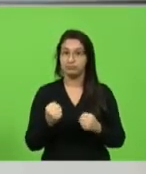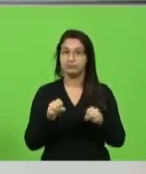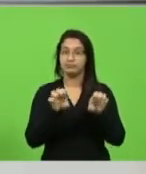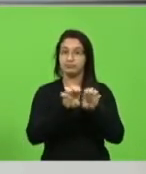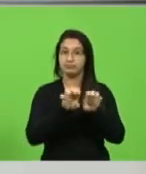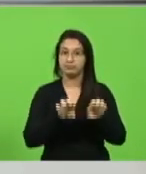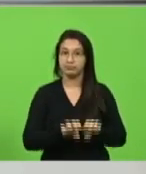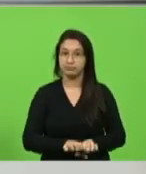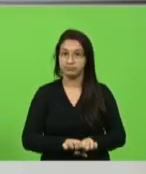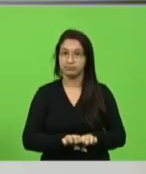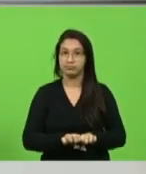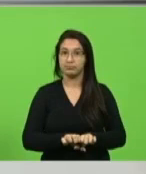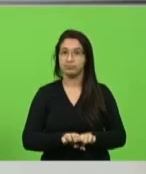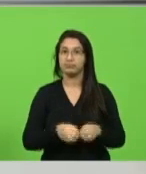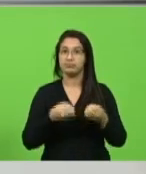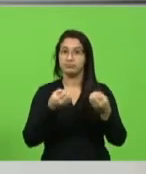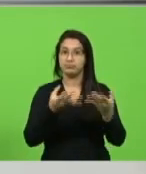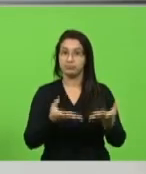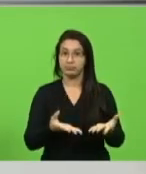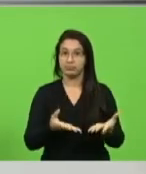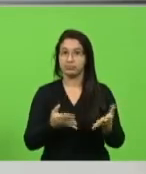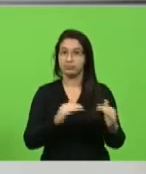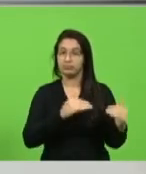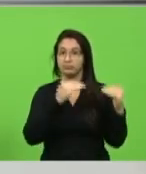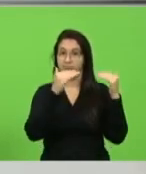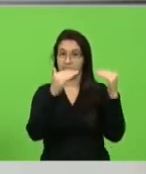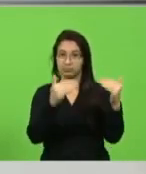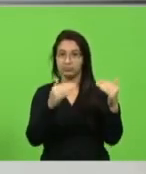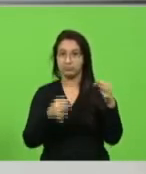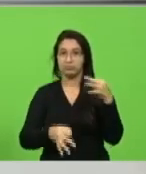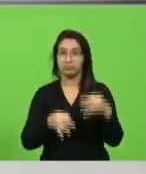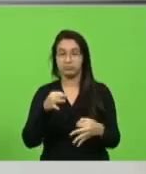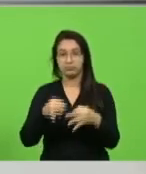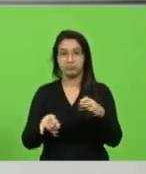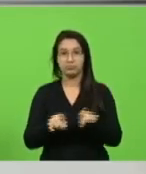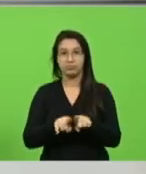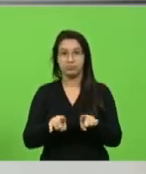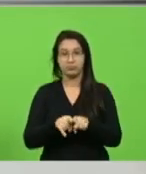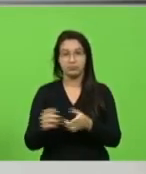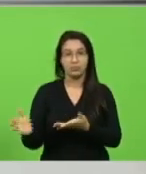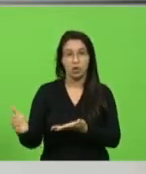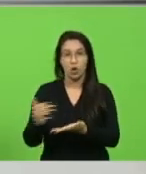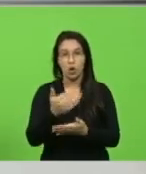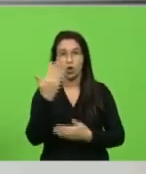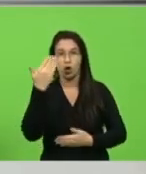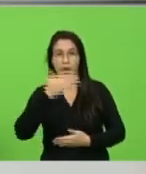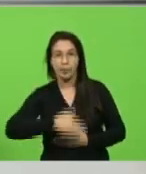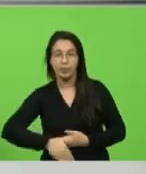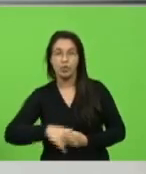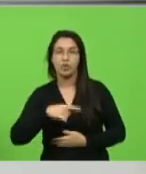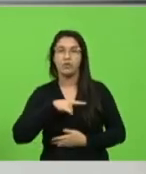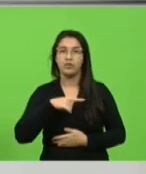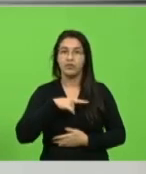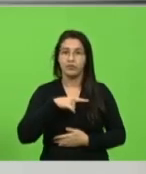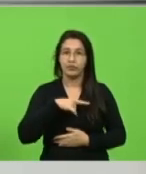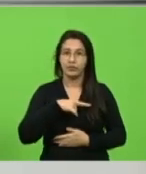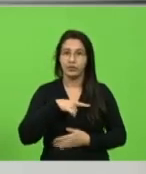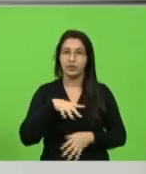autoridades judiciárias, colhendo as provas com as formalidades essenciais à sua valia